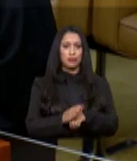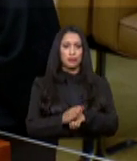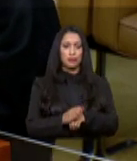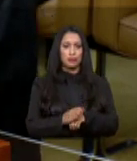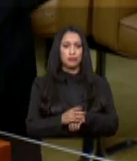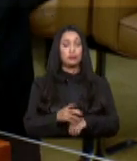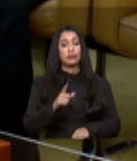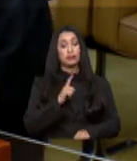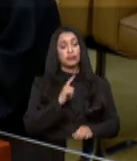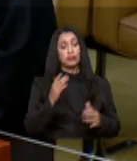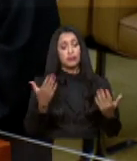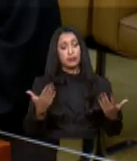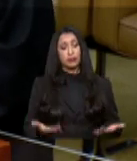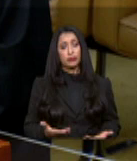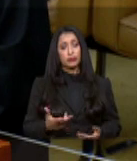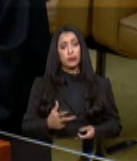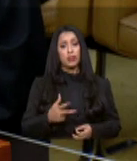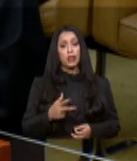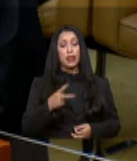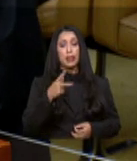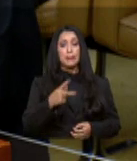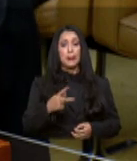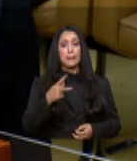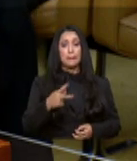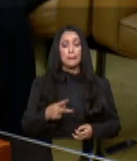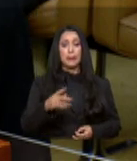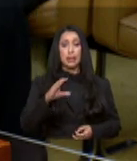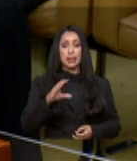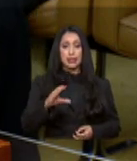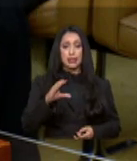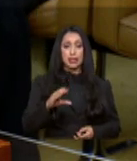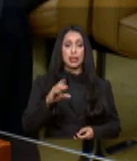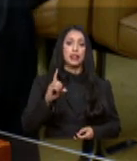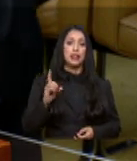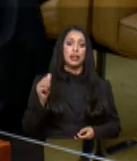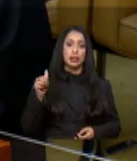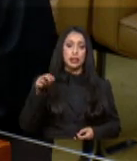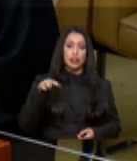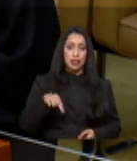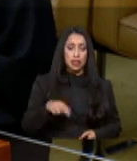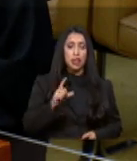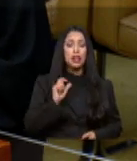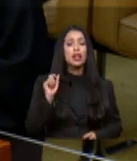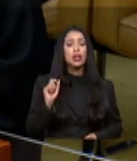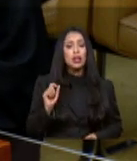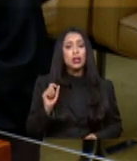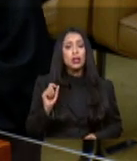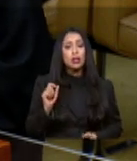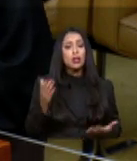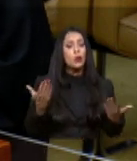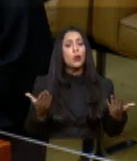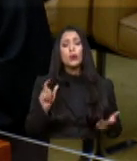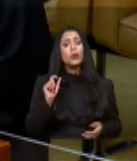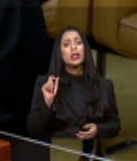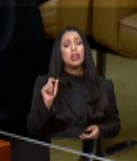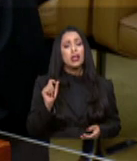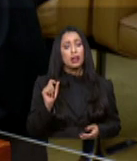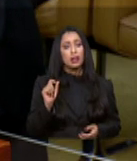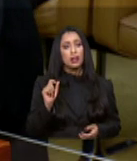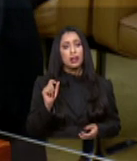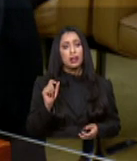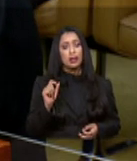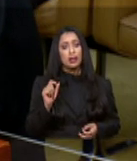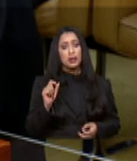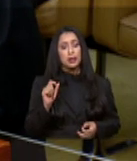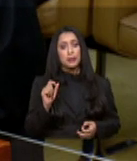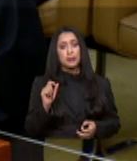Constituição. E quando a gente fala do PPCdan, que é uma sigla que é muito repetida no meio socioambiental, o que é o PPCdan? O que é o